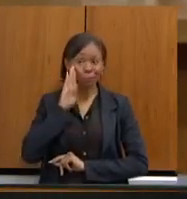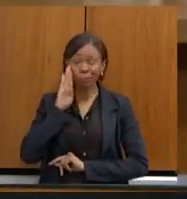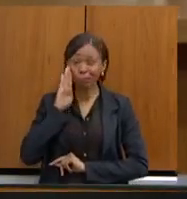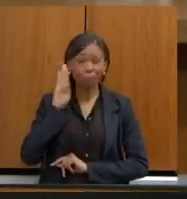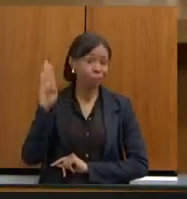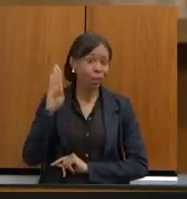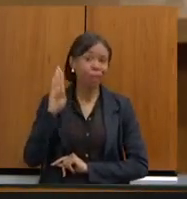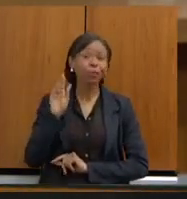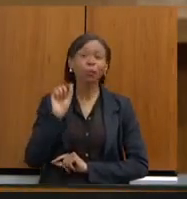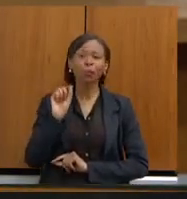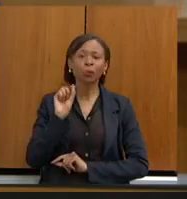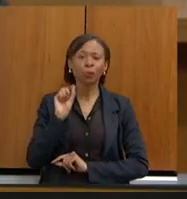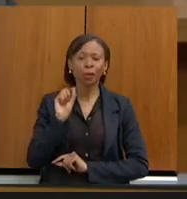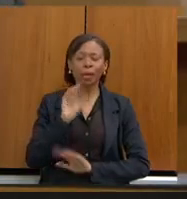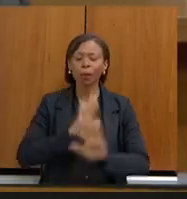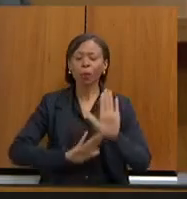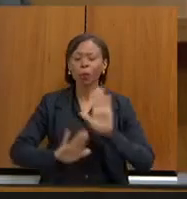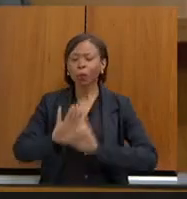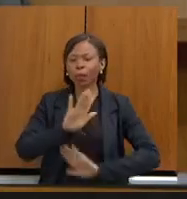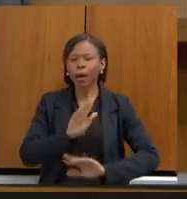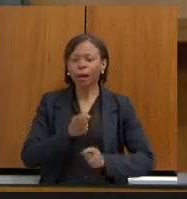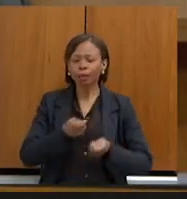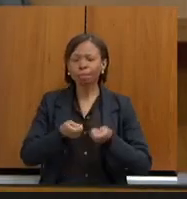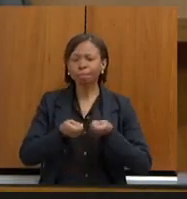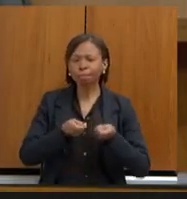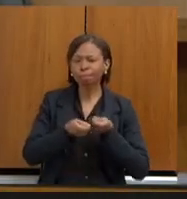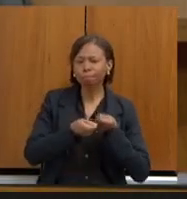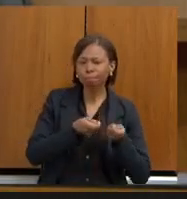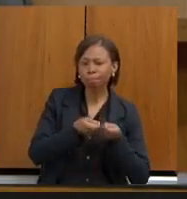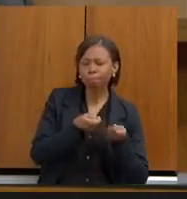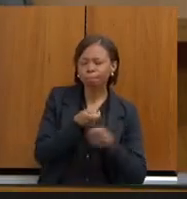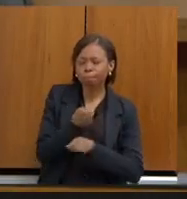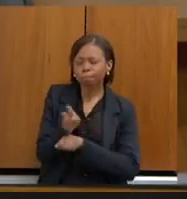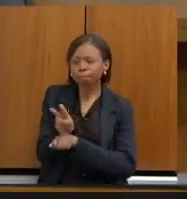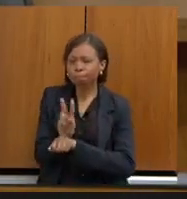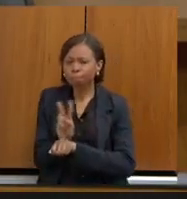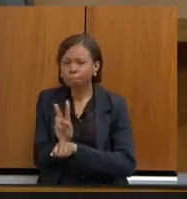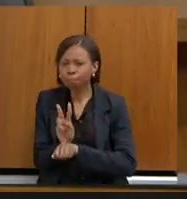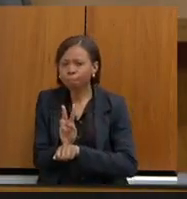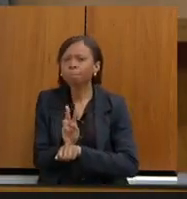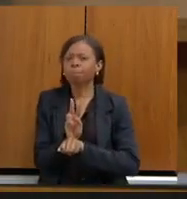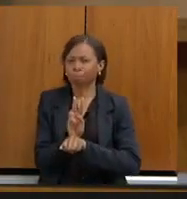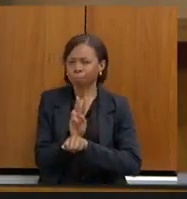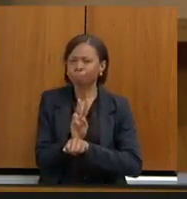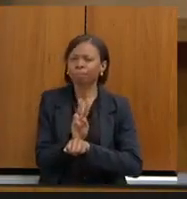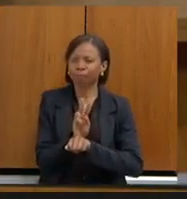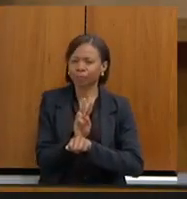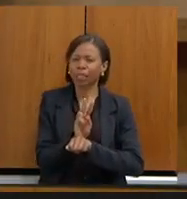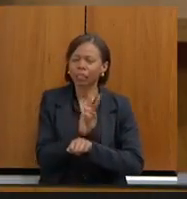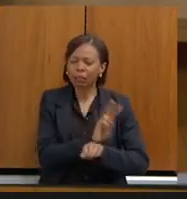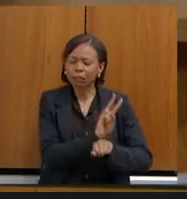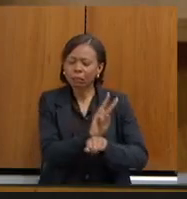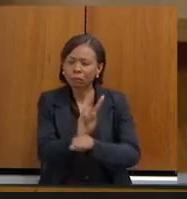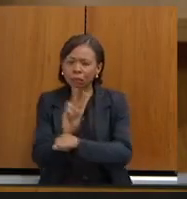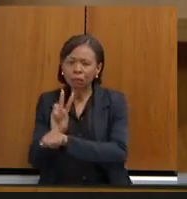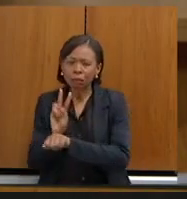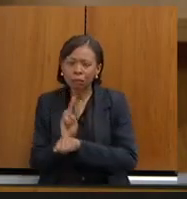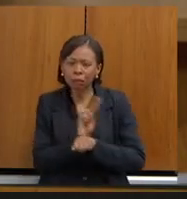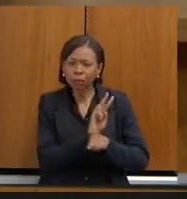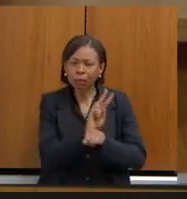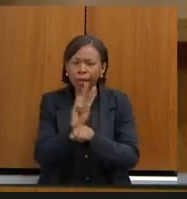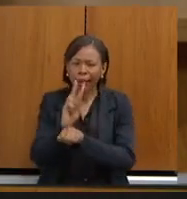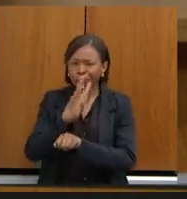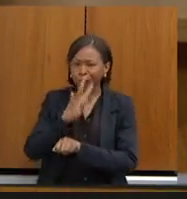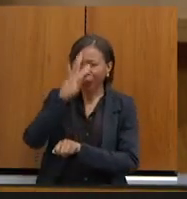no Cuidado no controle no monitoramento e na proteção de cada um dos Bombeiros Militares